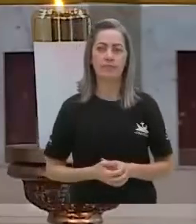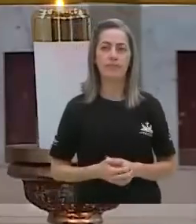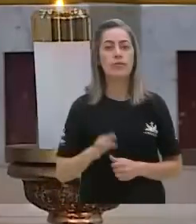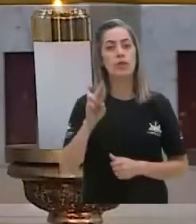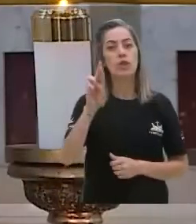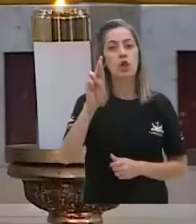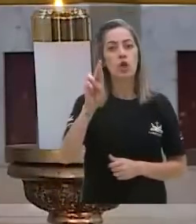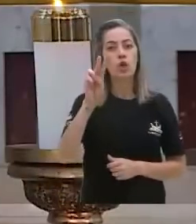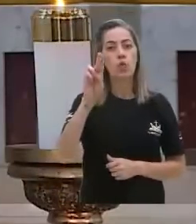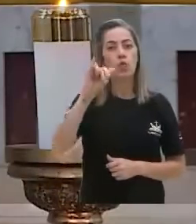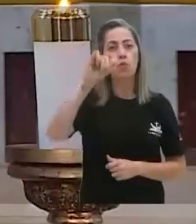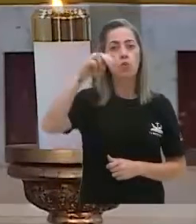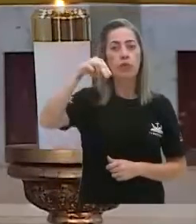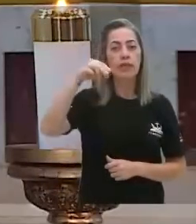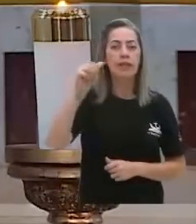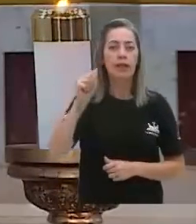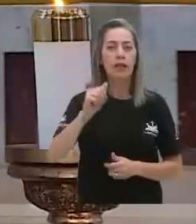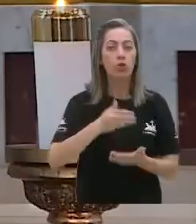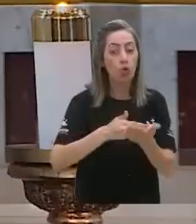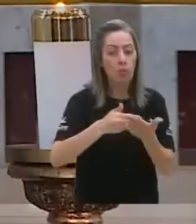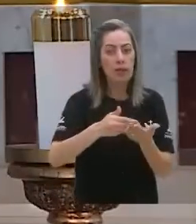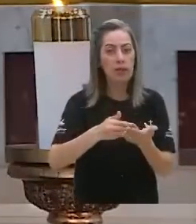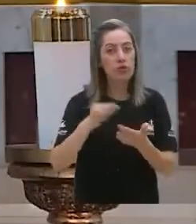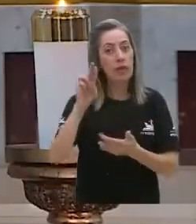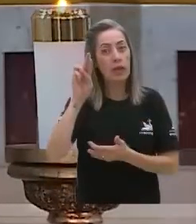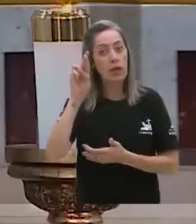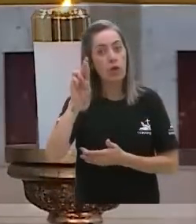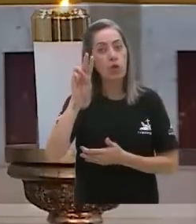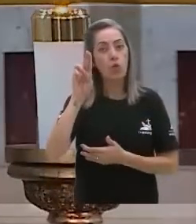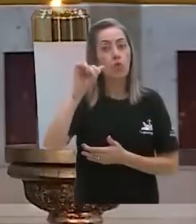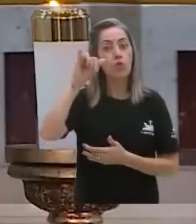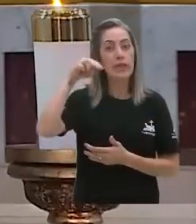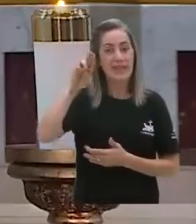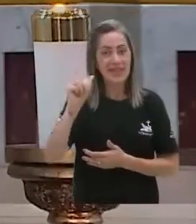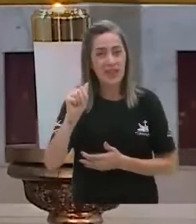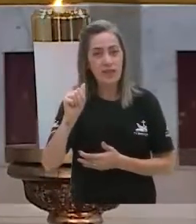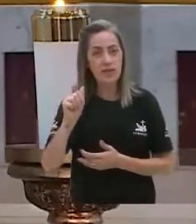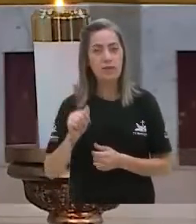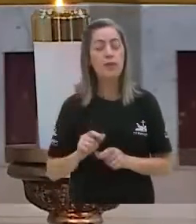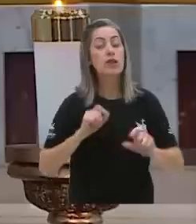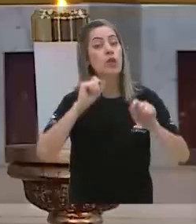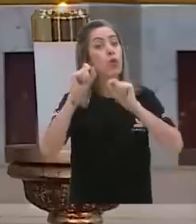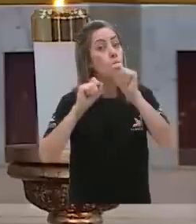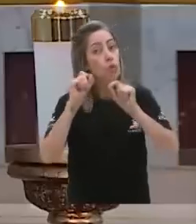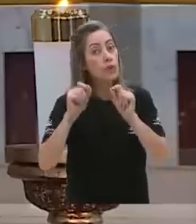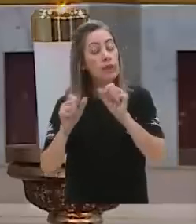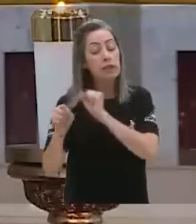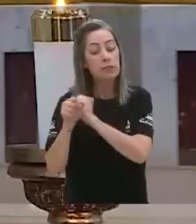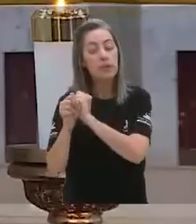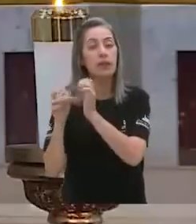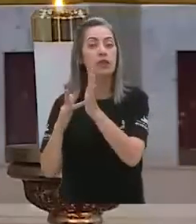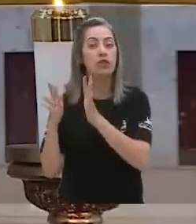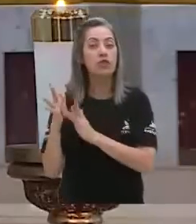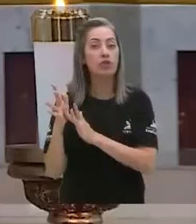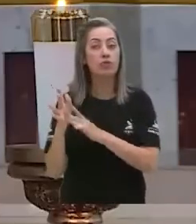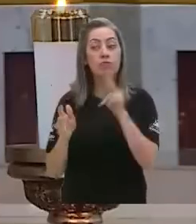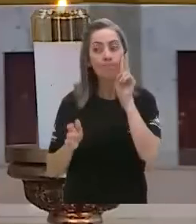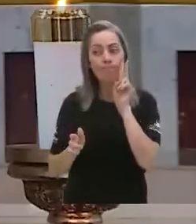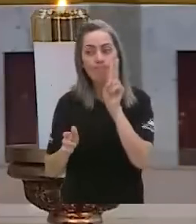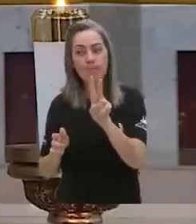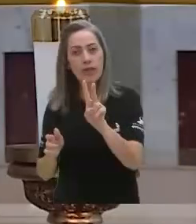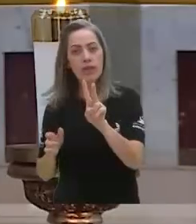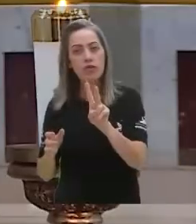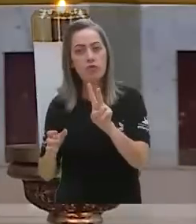E o que esperar de Jesus Cristo? Ele disse: vejam, escutem